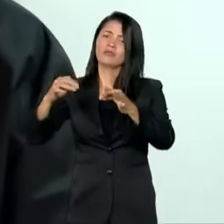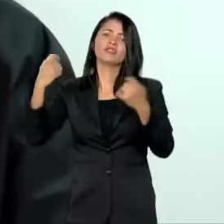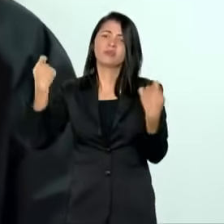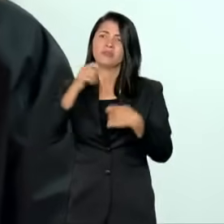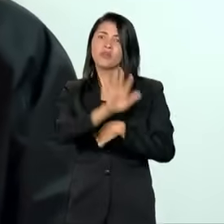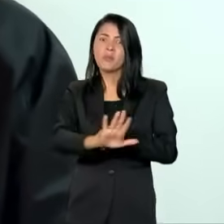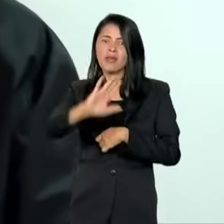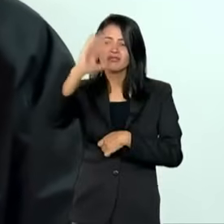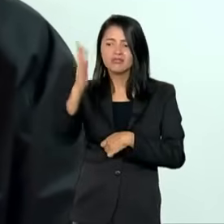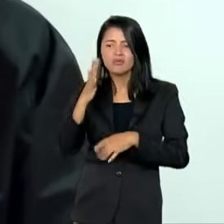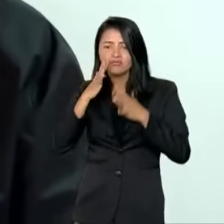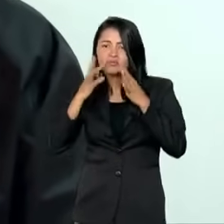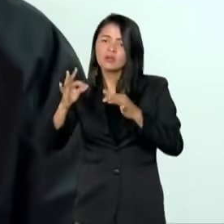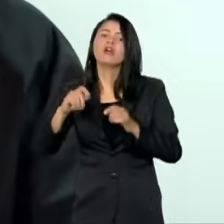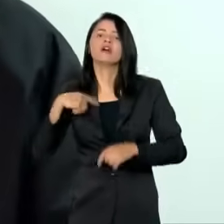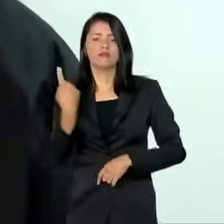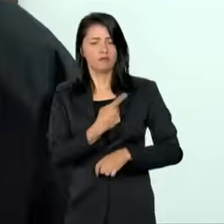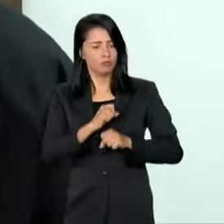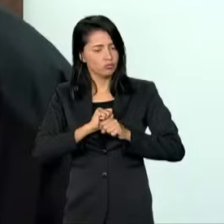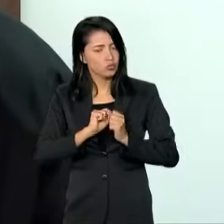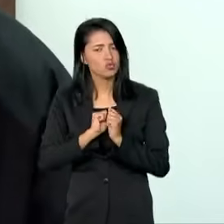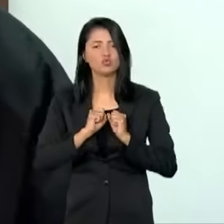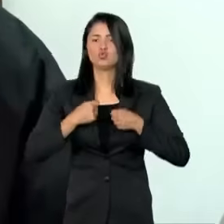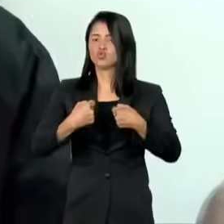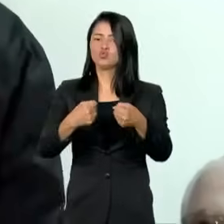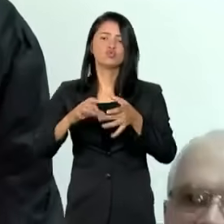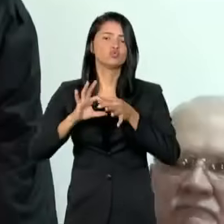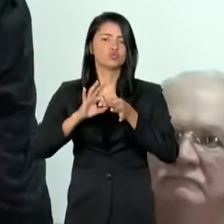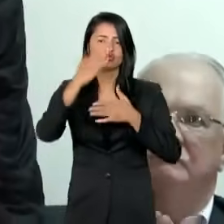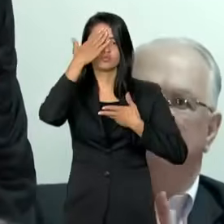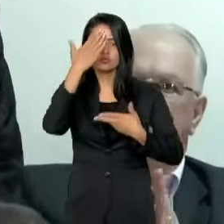nacional brasileira. Vamos enfrentá-lo. Muito obrigado.